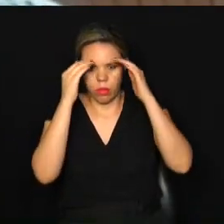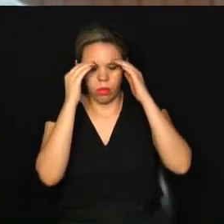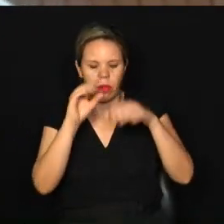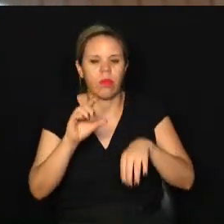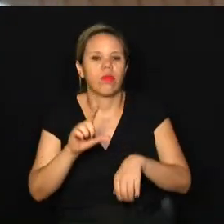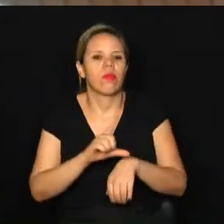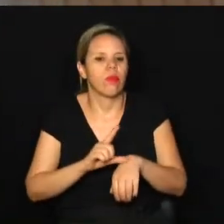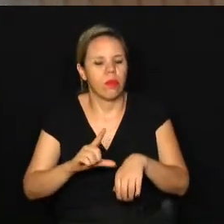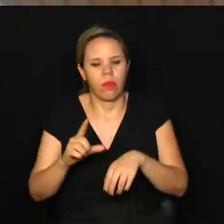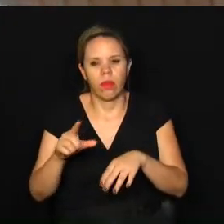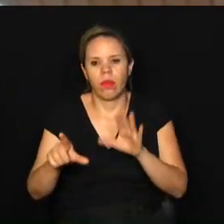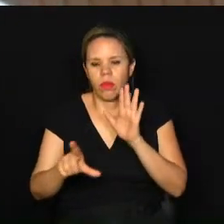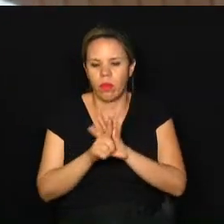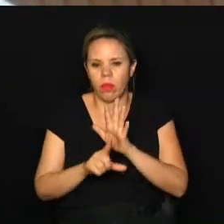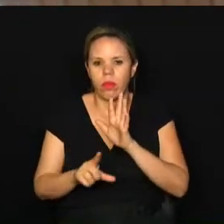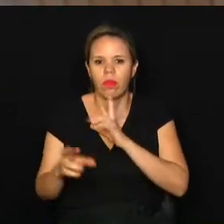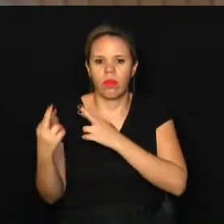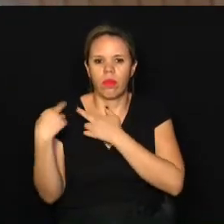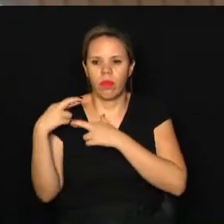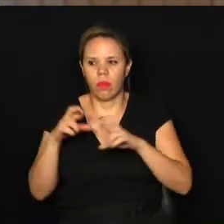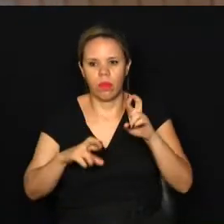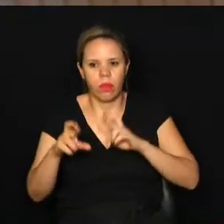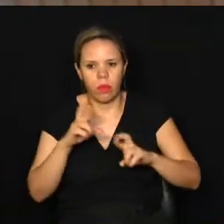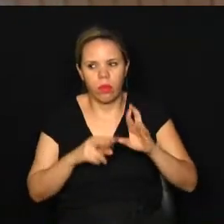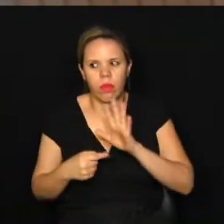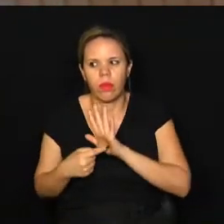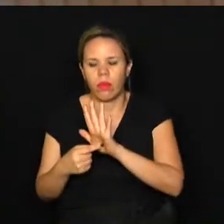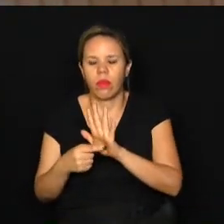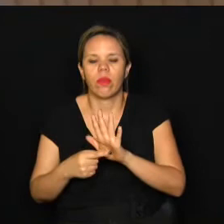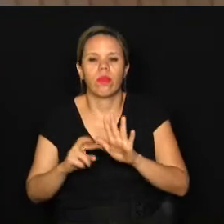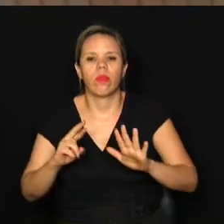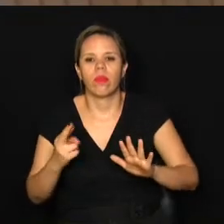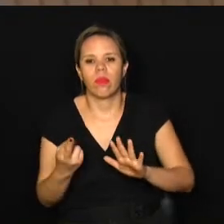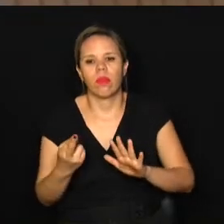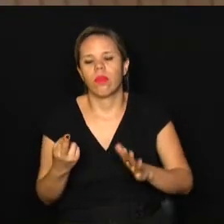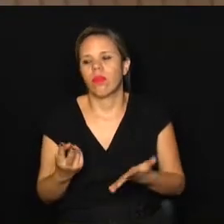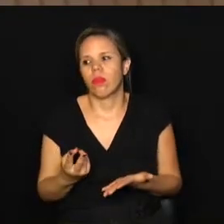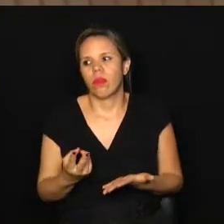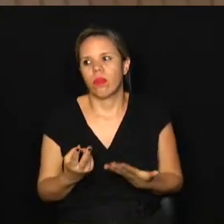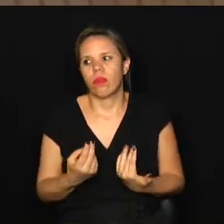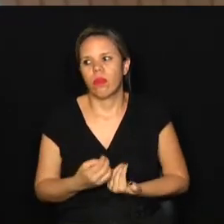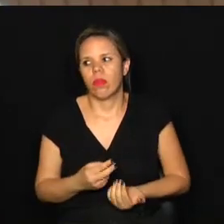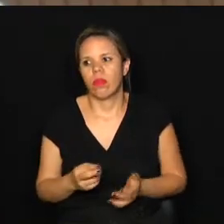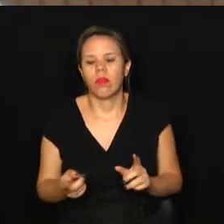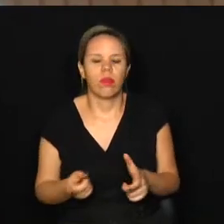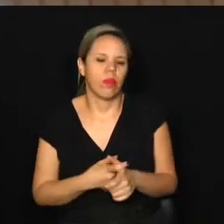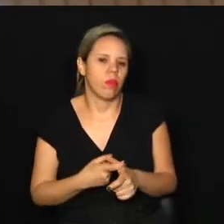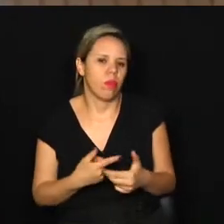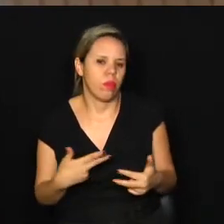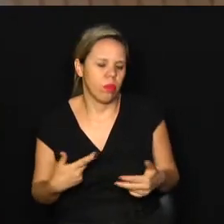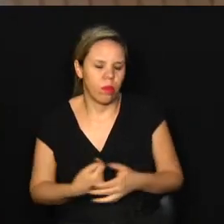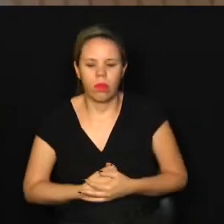de responsabilidade fiscal, fazer a apresentação dos resultados das receitas e despesas